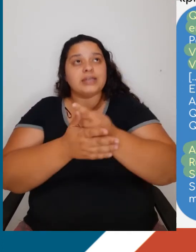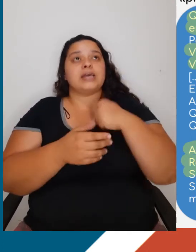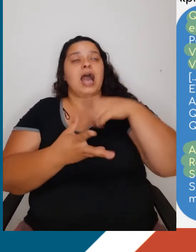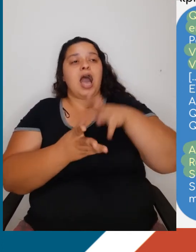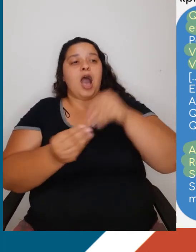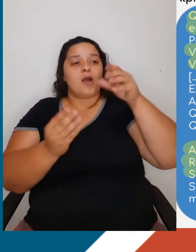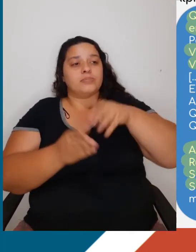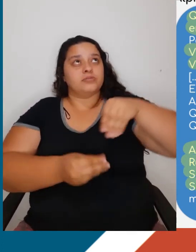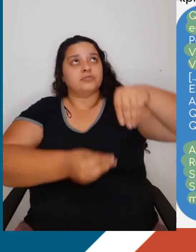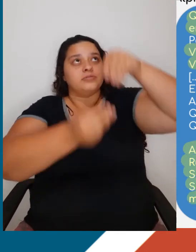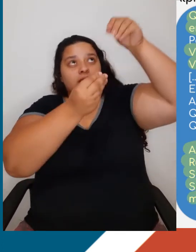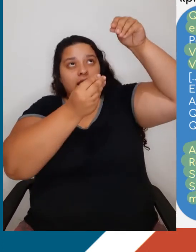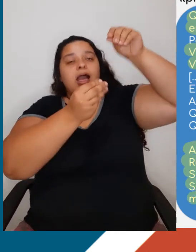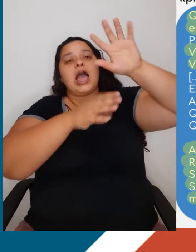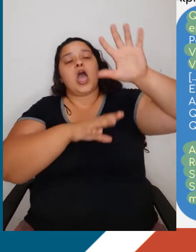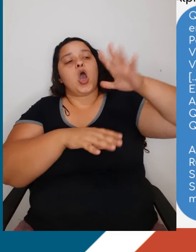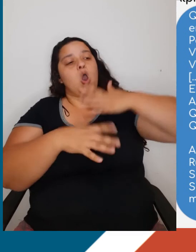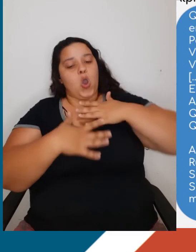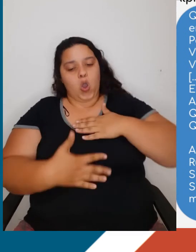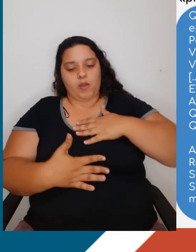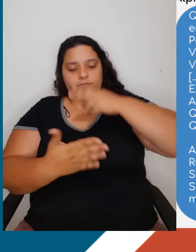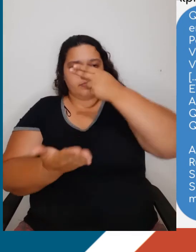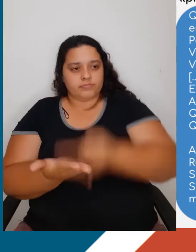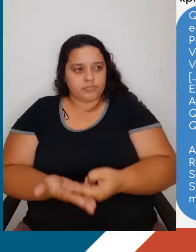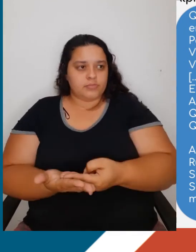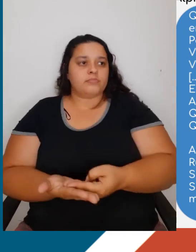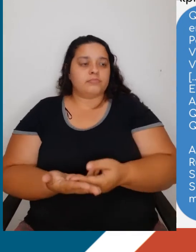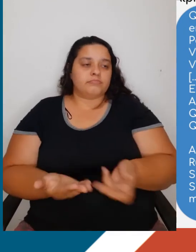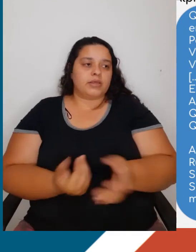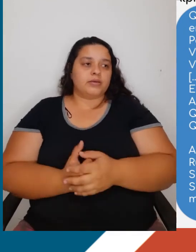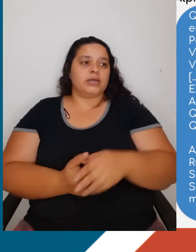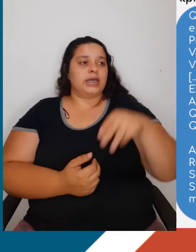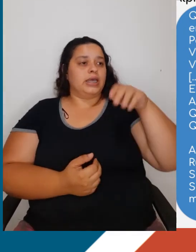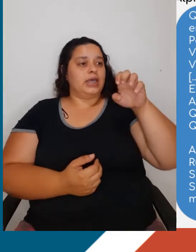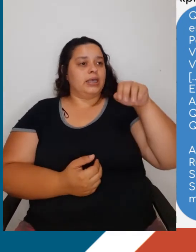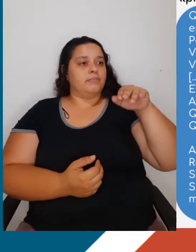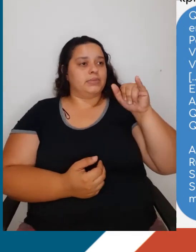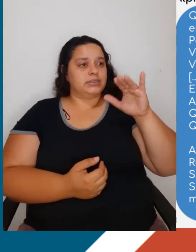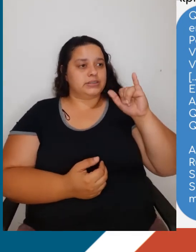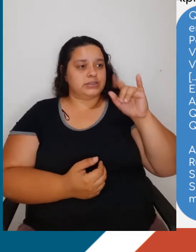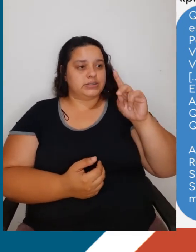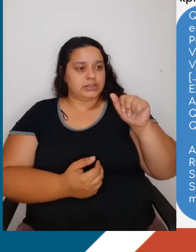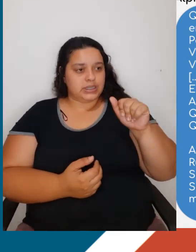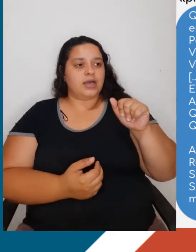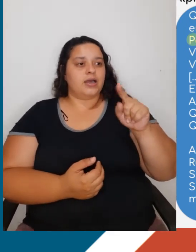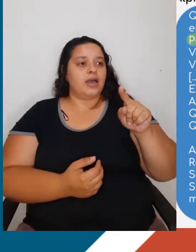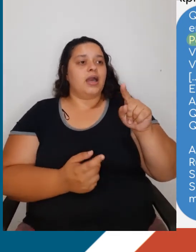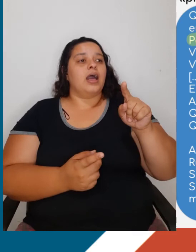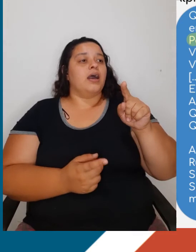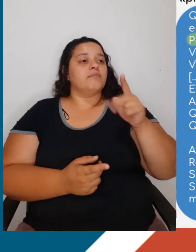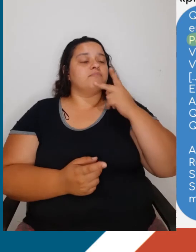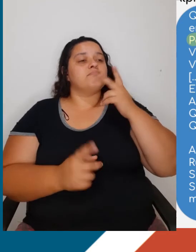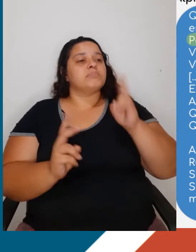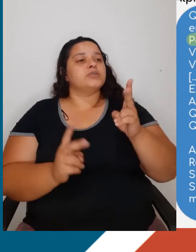aos céus e seu corpo cai no mar. Emicida resgata a imagem de Esmalha, que teve um fim trágico por ousar